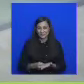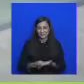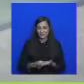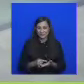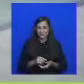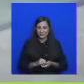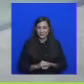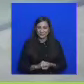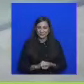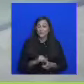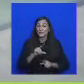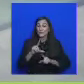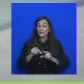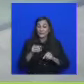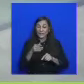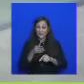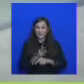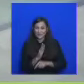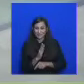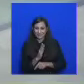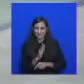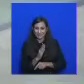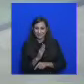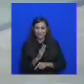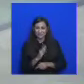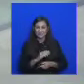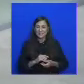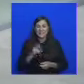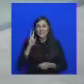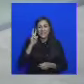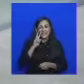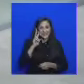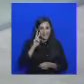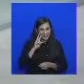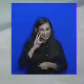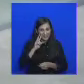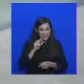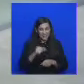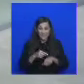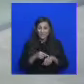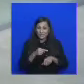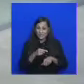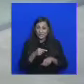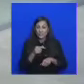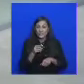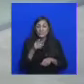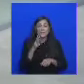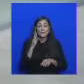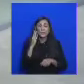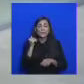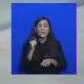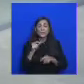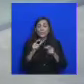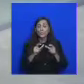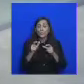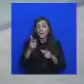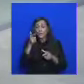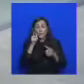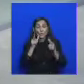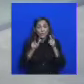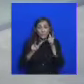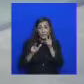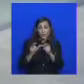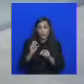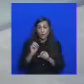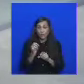Brasília. Sorteio validado. E lembre-se, hein? Dentro de instantes você já poderá saber de onde são as